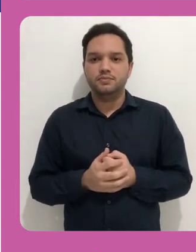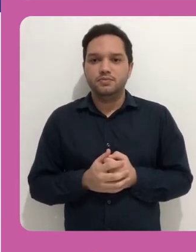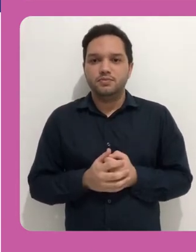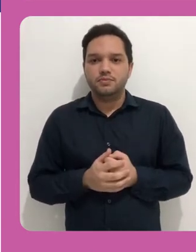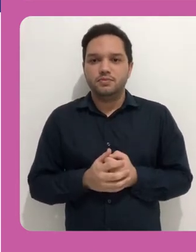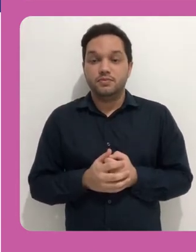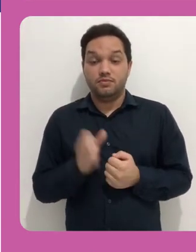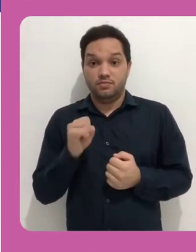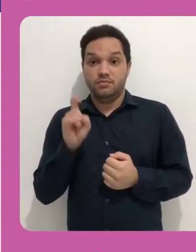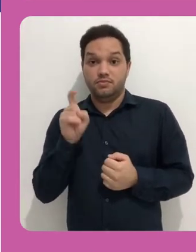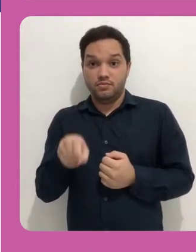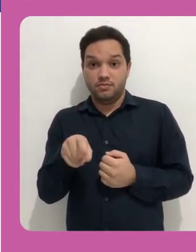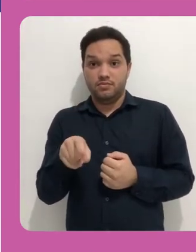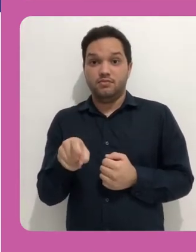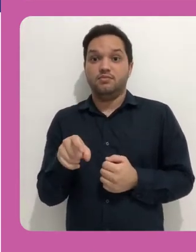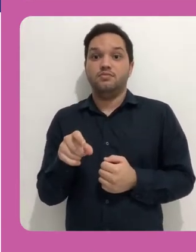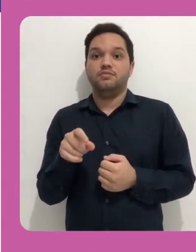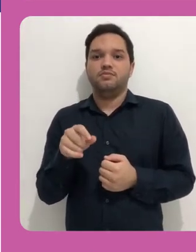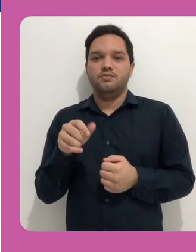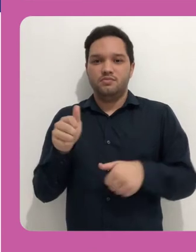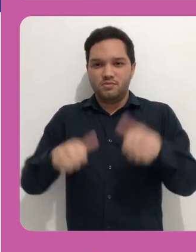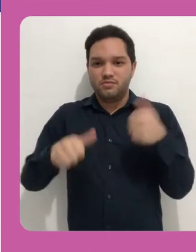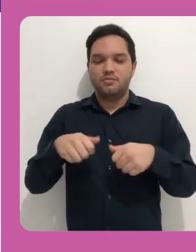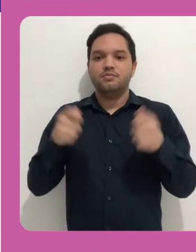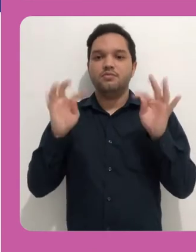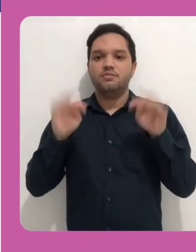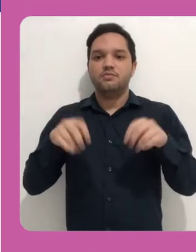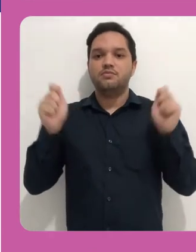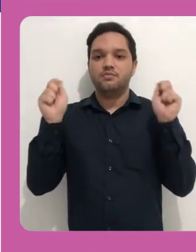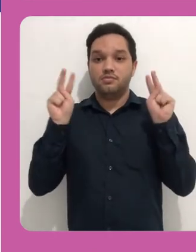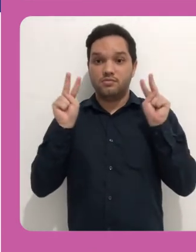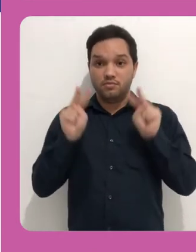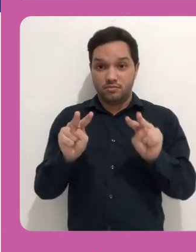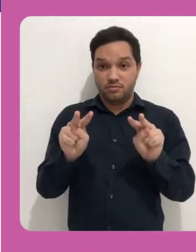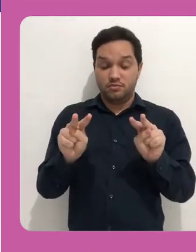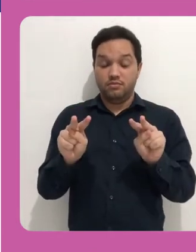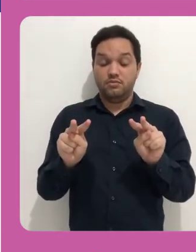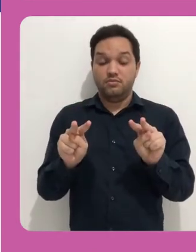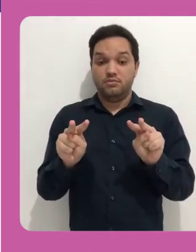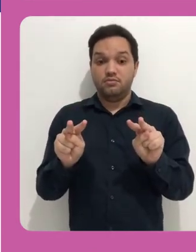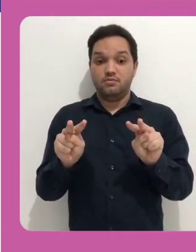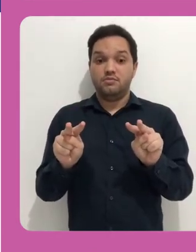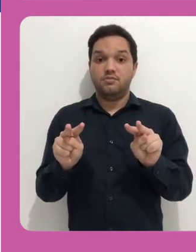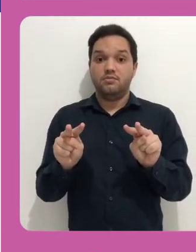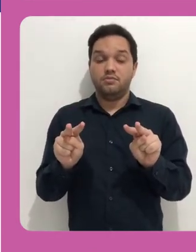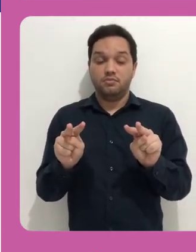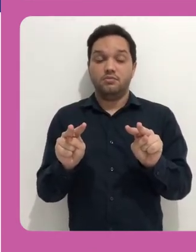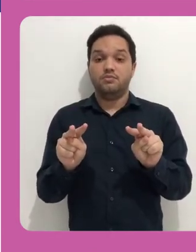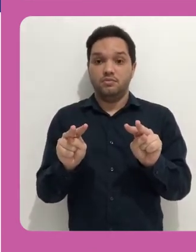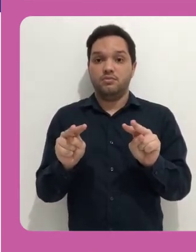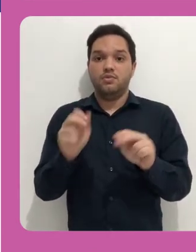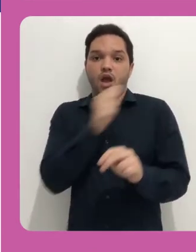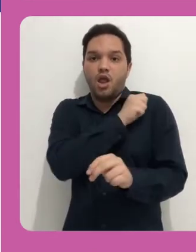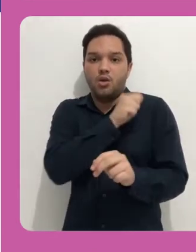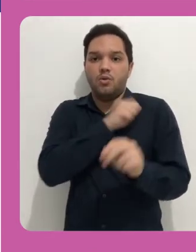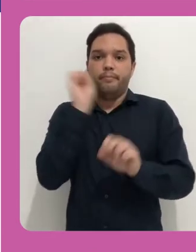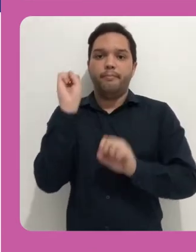Todos, nós veremos a avaliação, o envio de tarefas dos alunos. Como não tem aluno